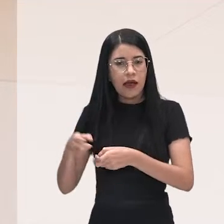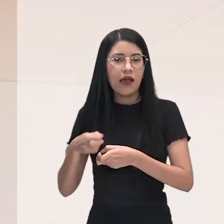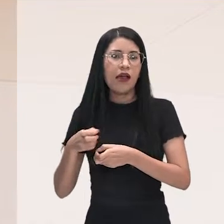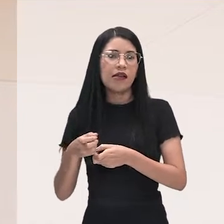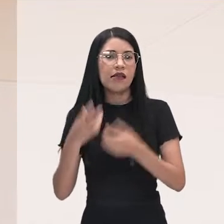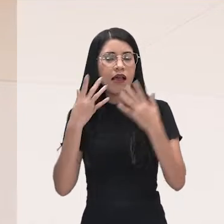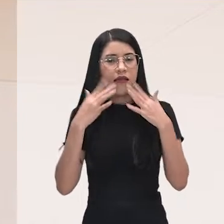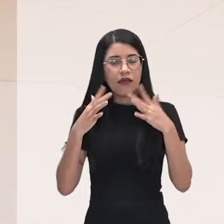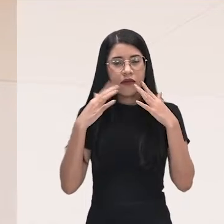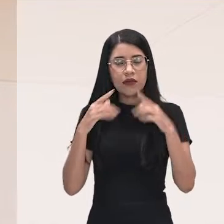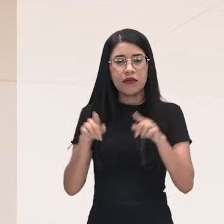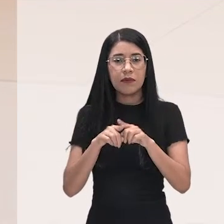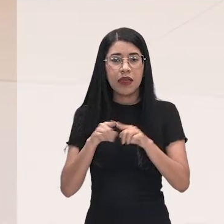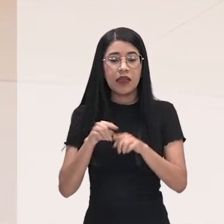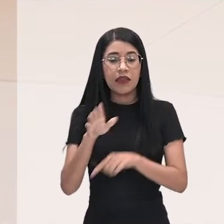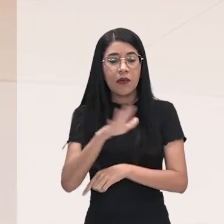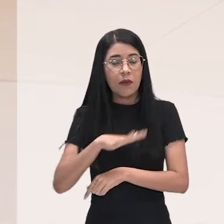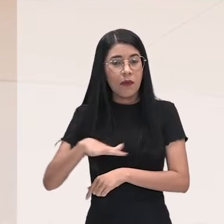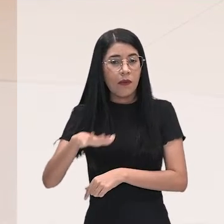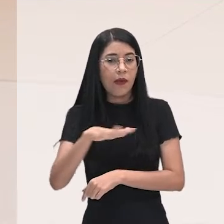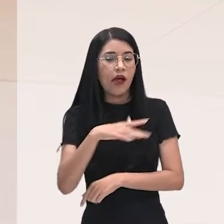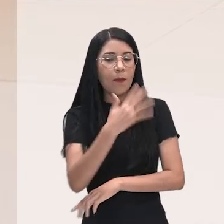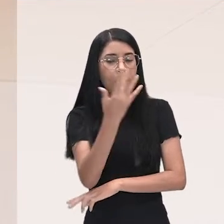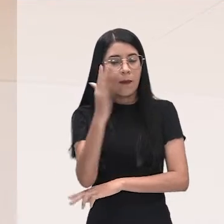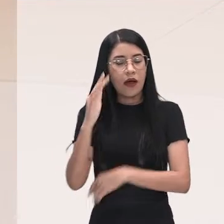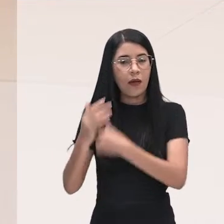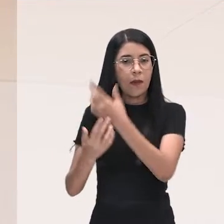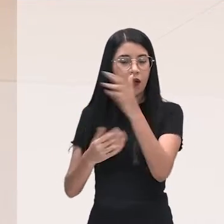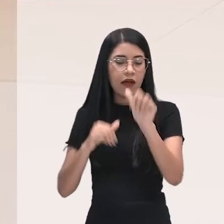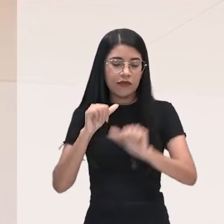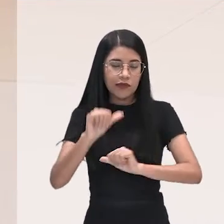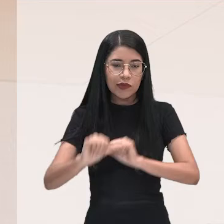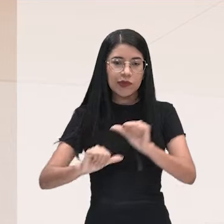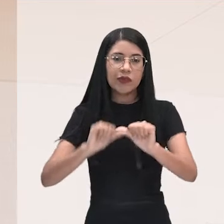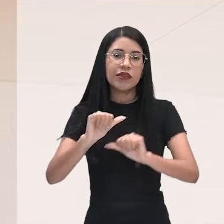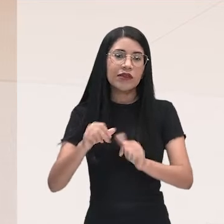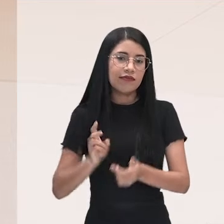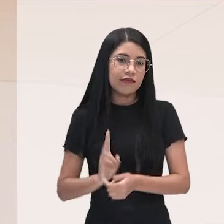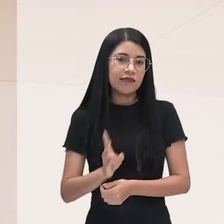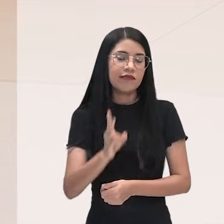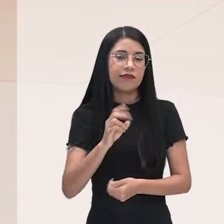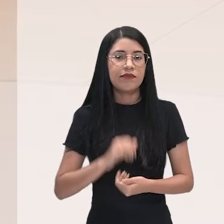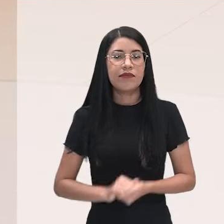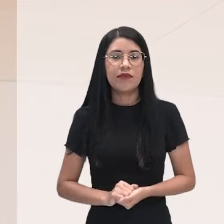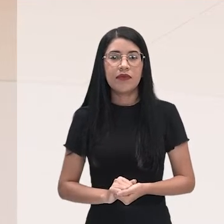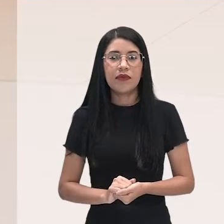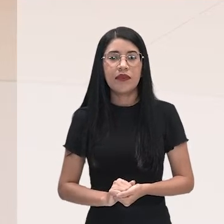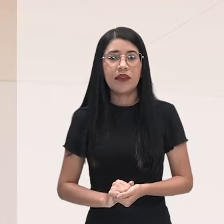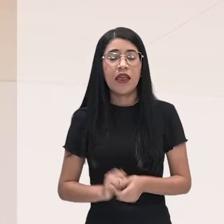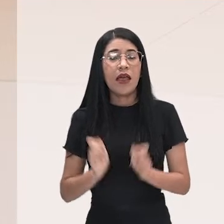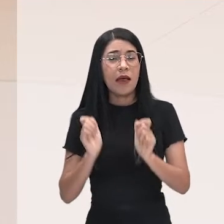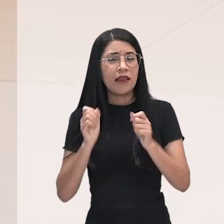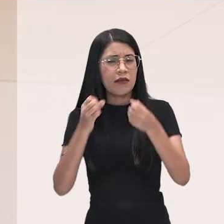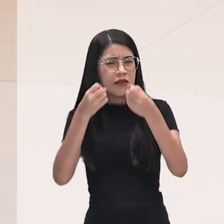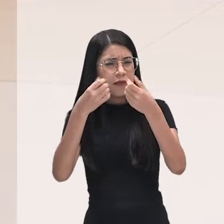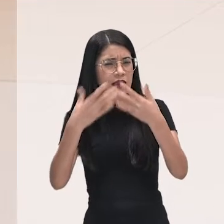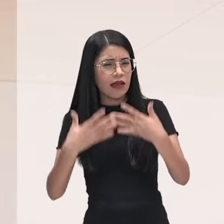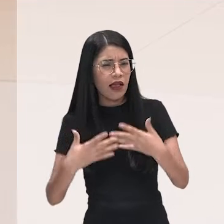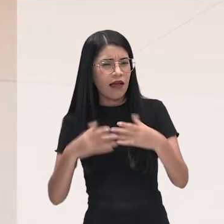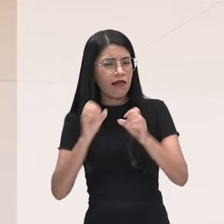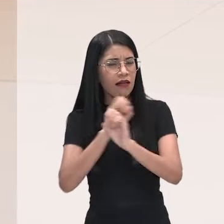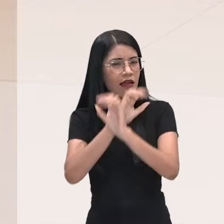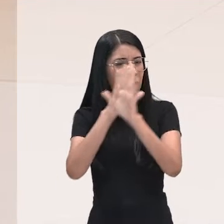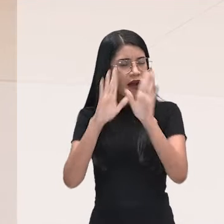fazer com que o espaço geográfico ele sempre esteja passando por processo de transformação. E para exemplificar isso, eu tenho